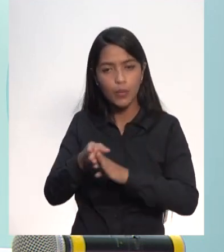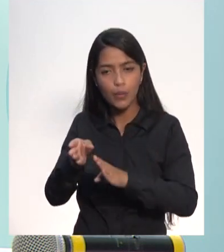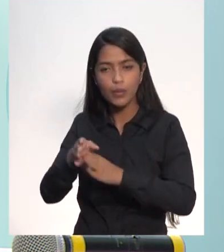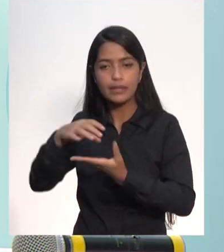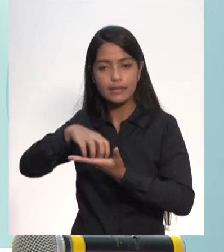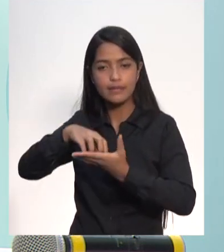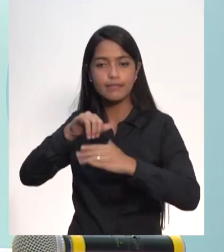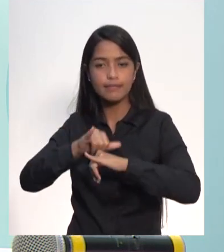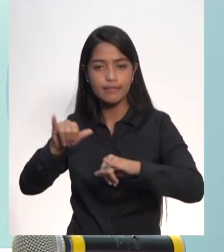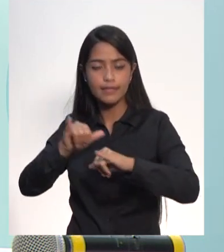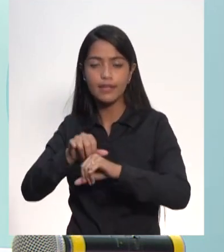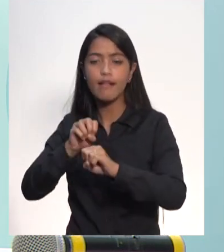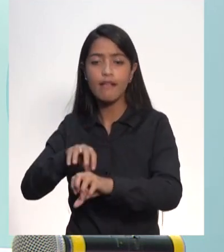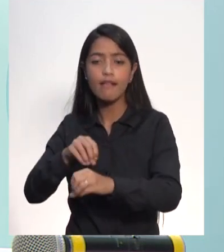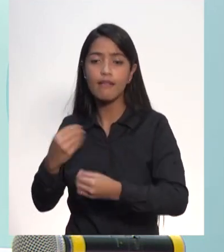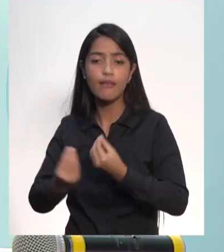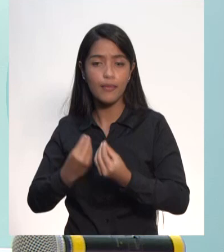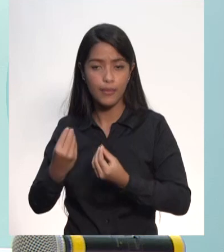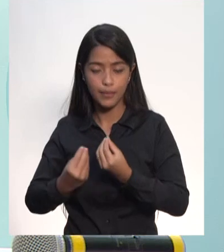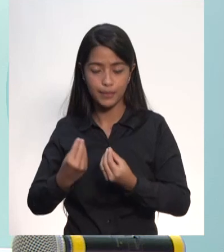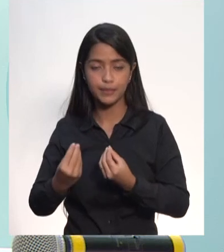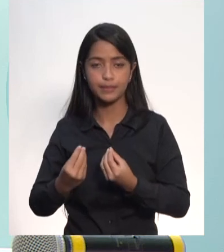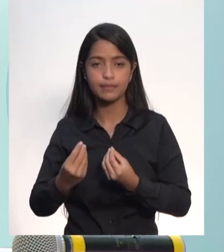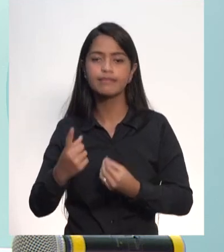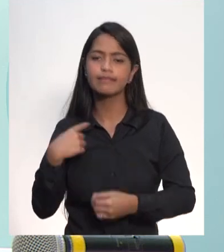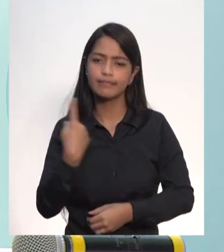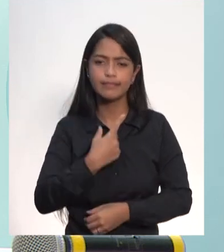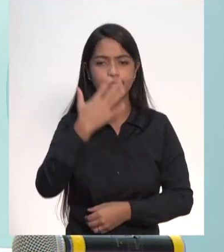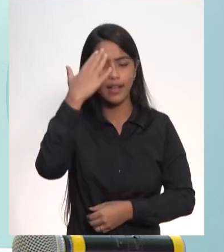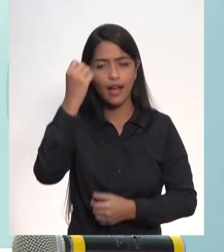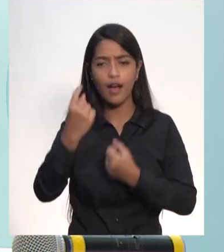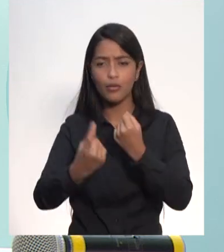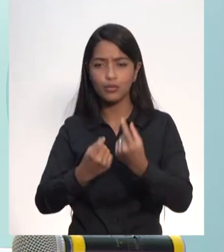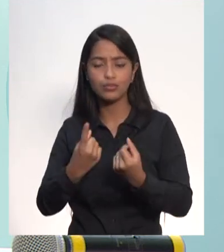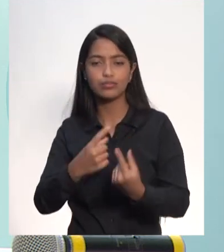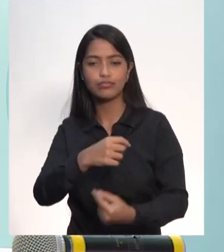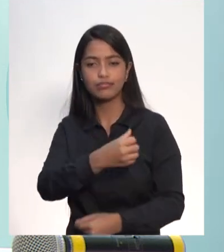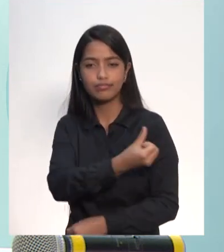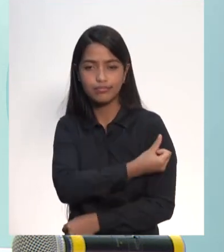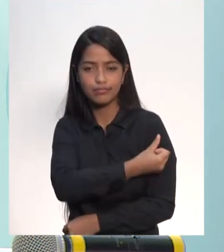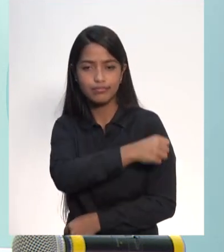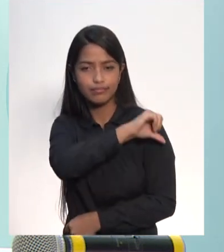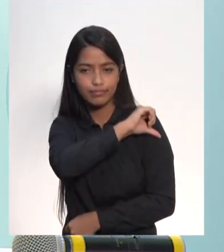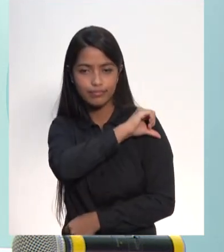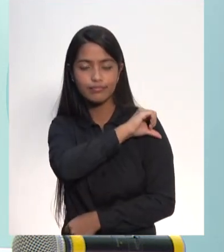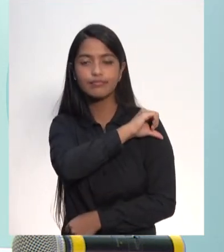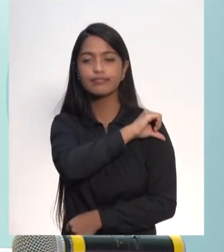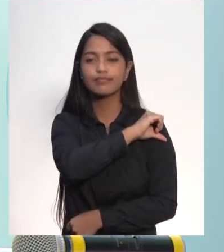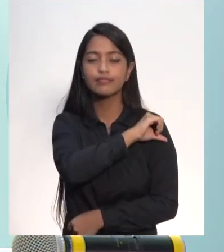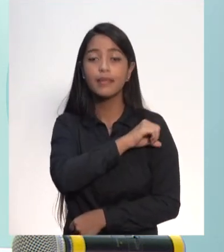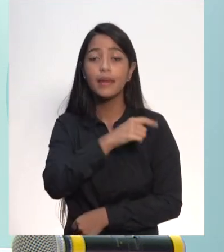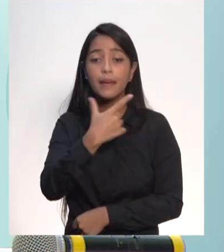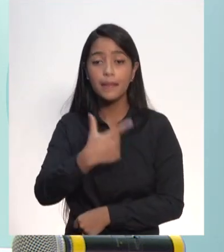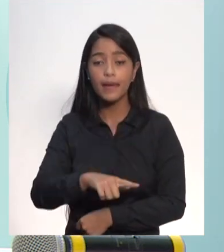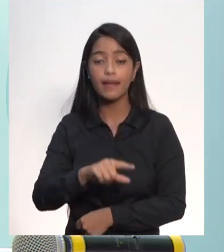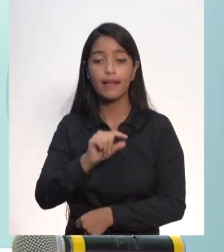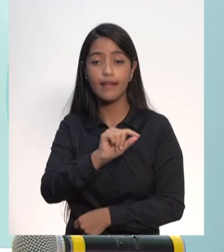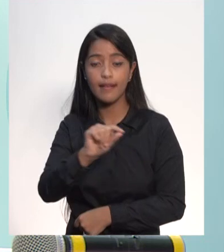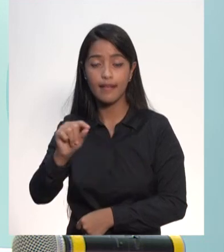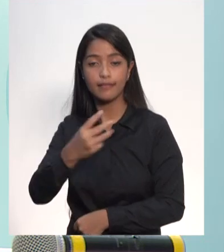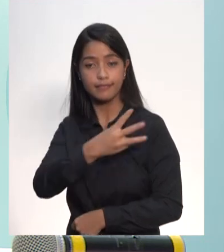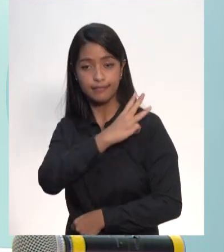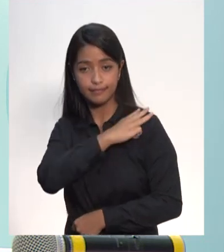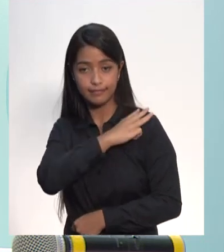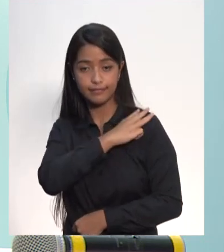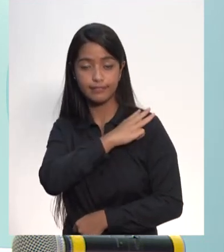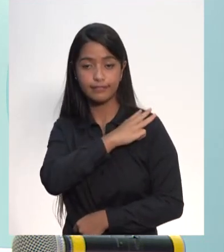alguns anos, tanto dos anos finais do ensino fundamental, quanto dos componentes do ensino médio,